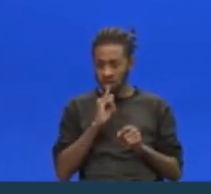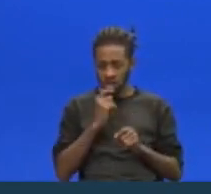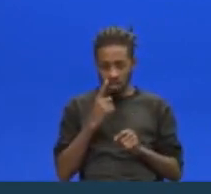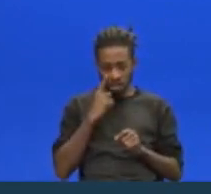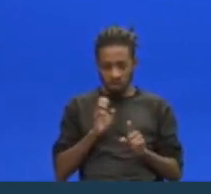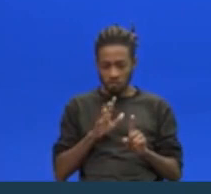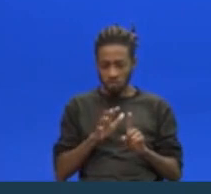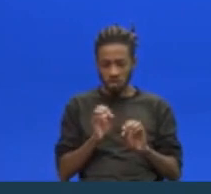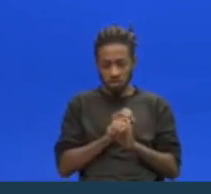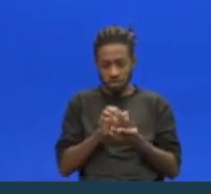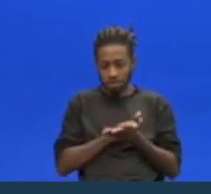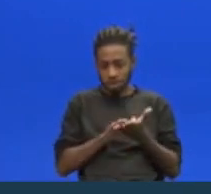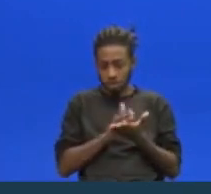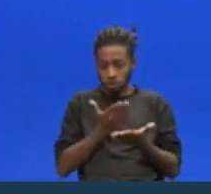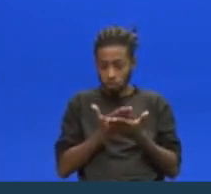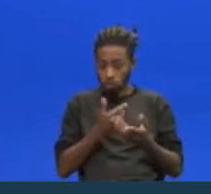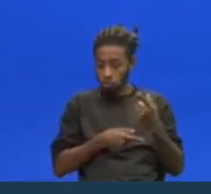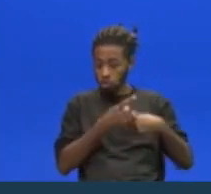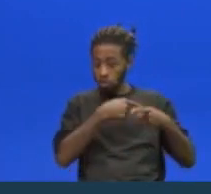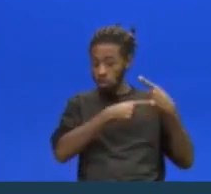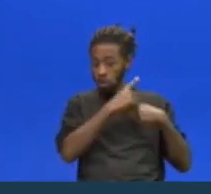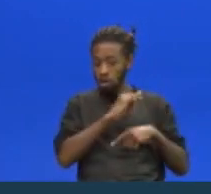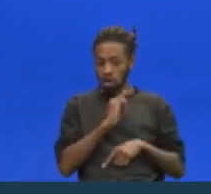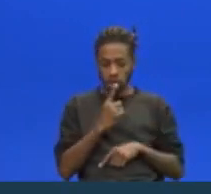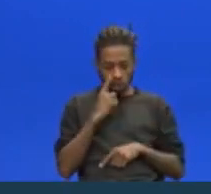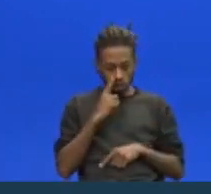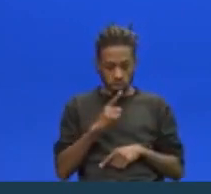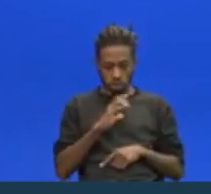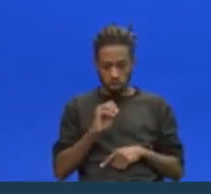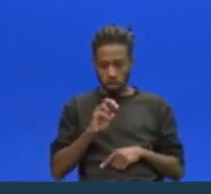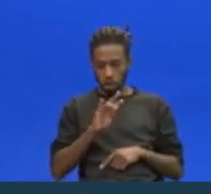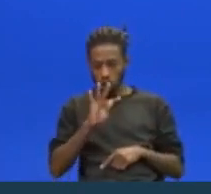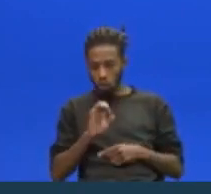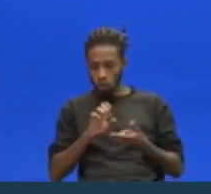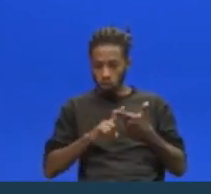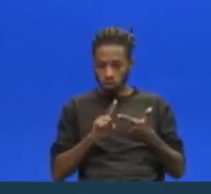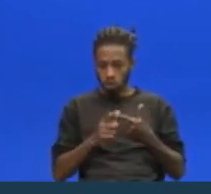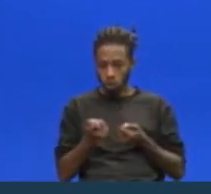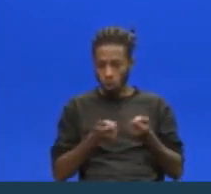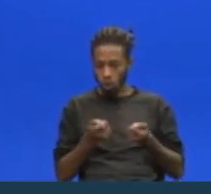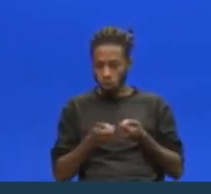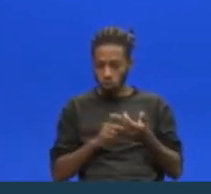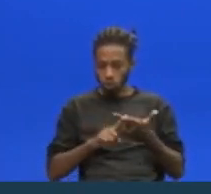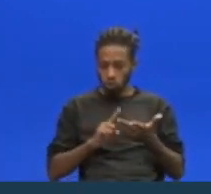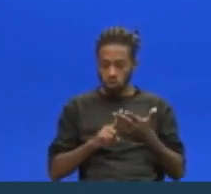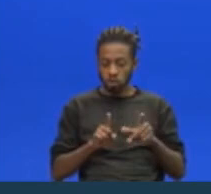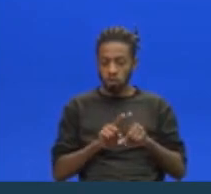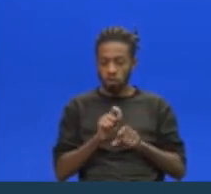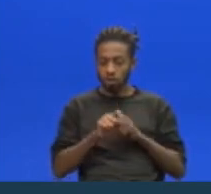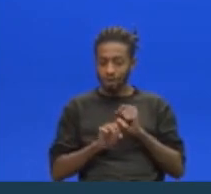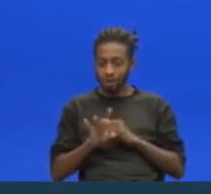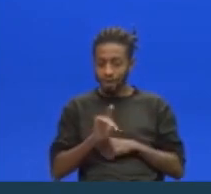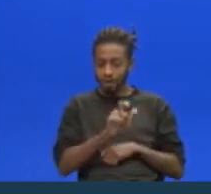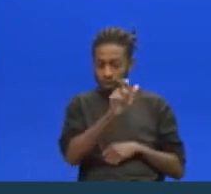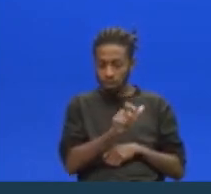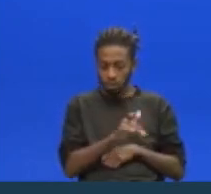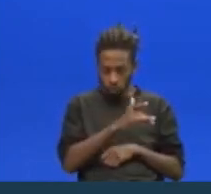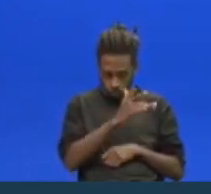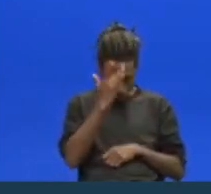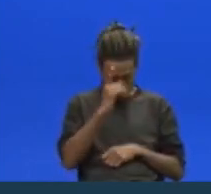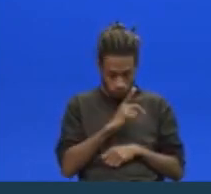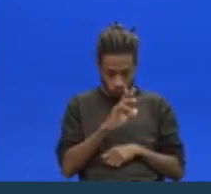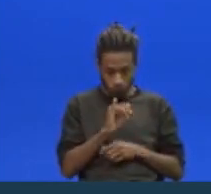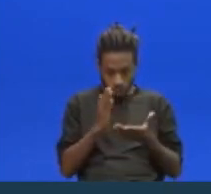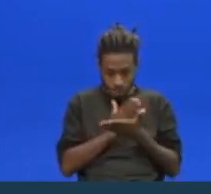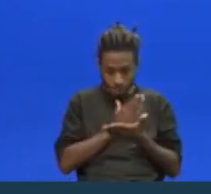analisados. Nos estudos anteriores, estudos de corte, casos de controle, os estudos transversais, cada indivíduo é analisado em